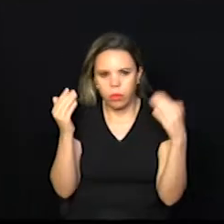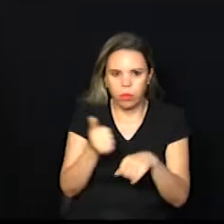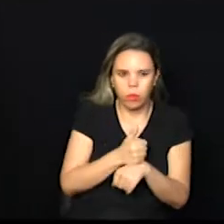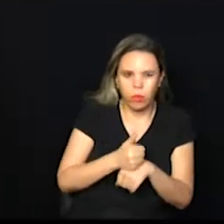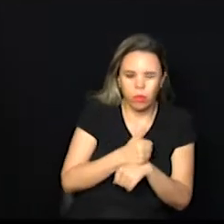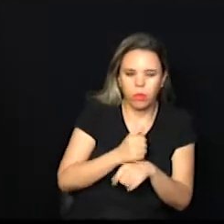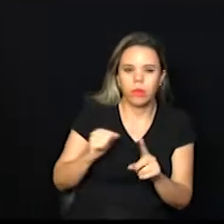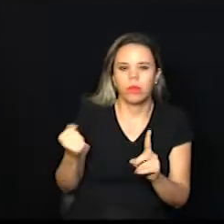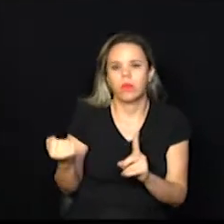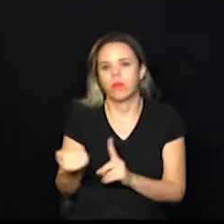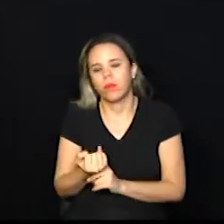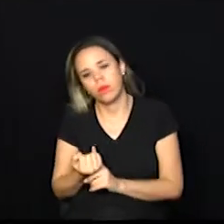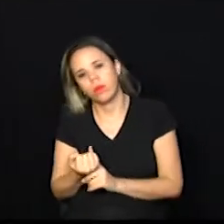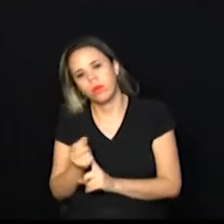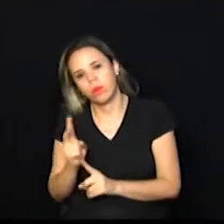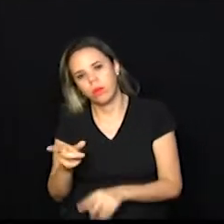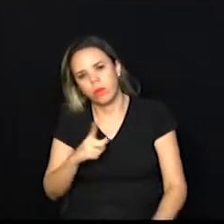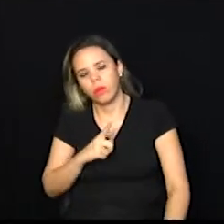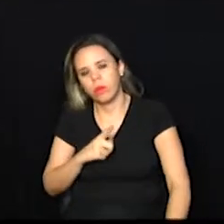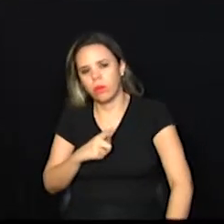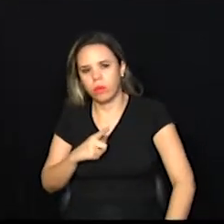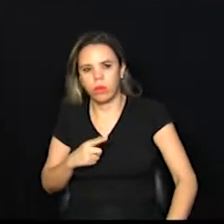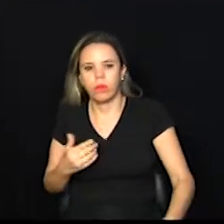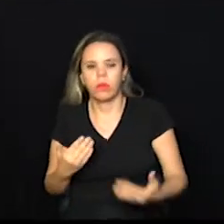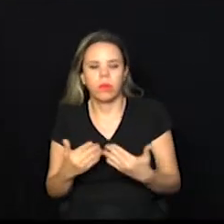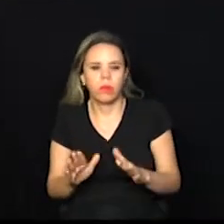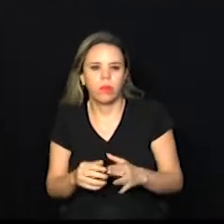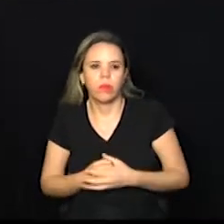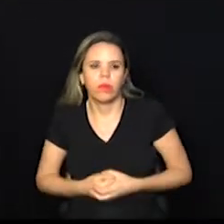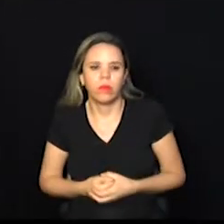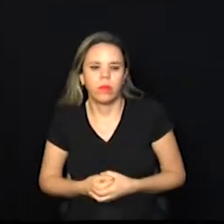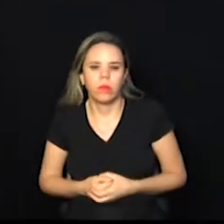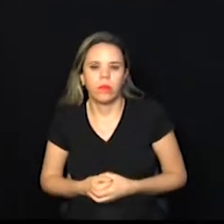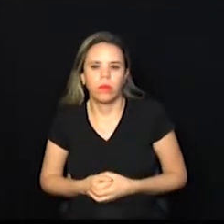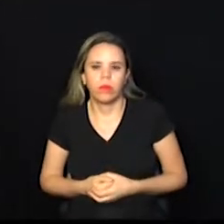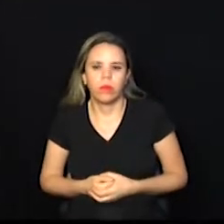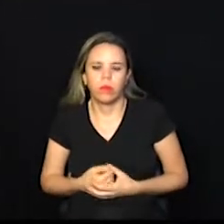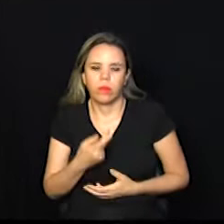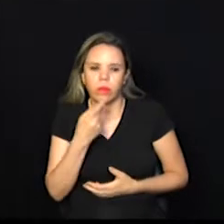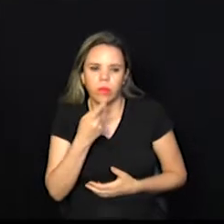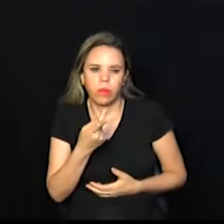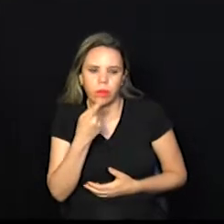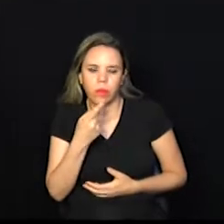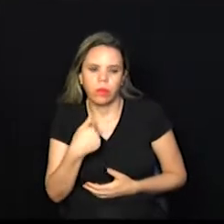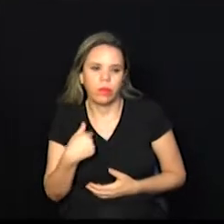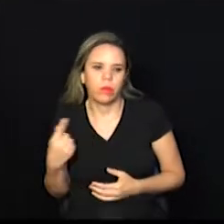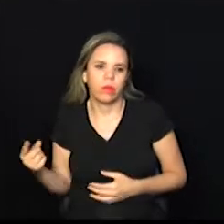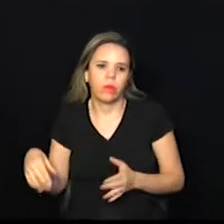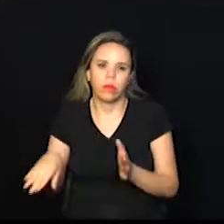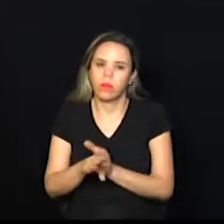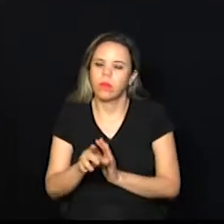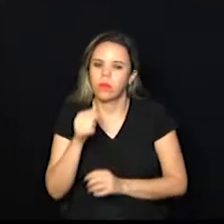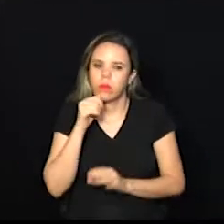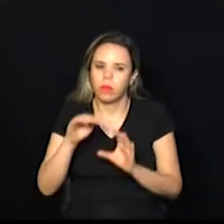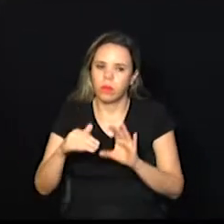assistente social, mas sempre de porta aberta. Tá? Então, assim, a gente falava, será que não está vindo, é porque nós estamos